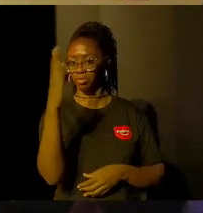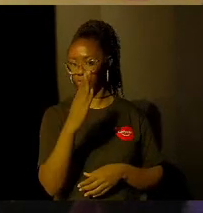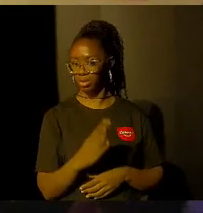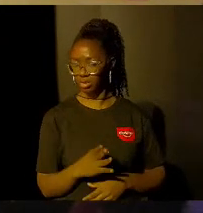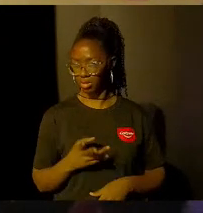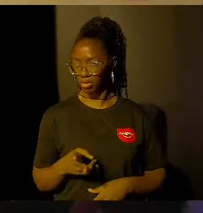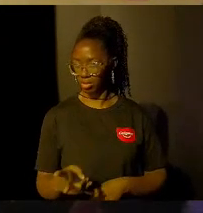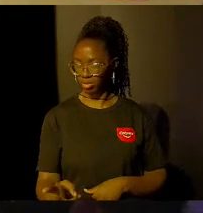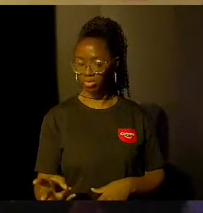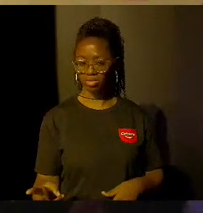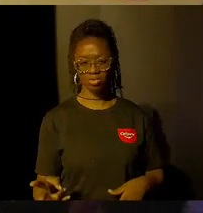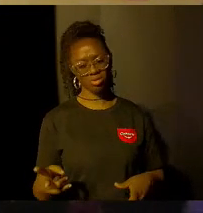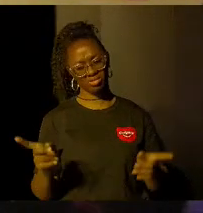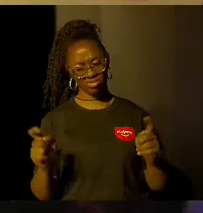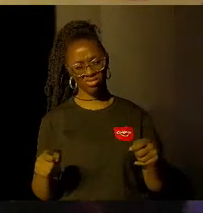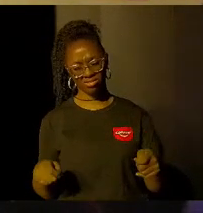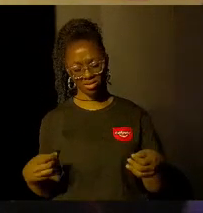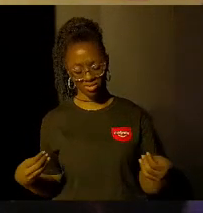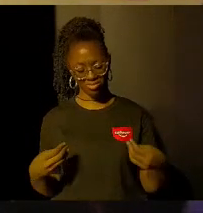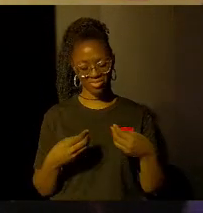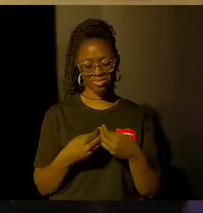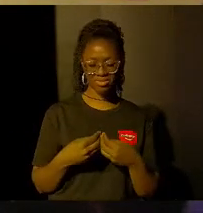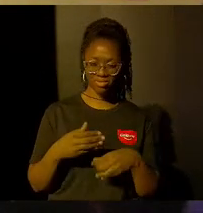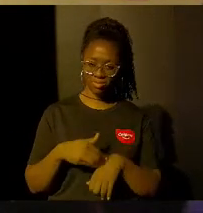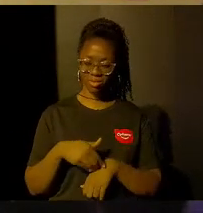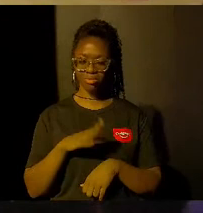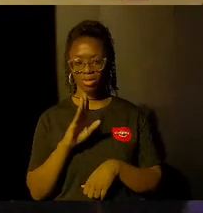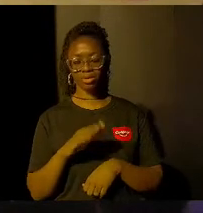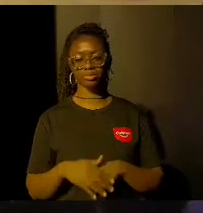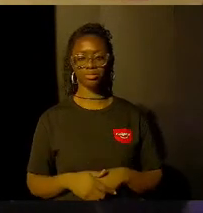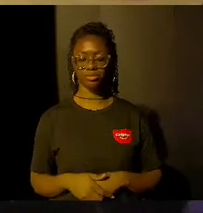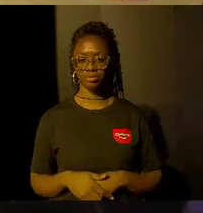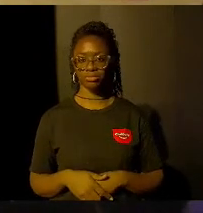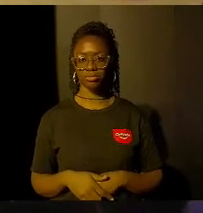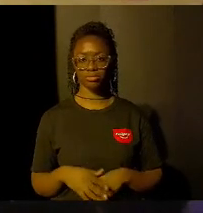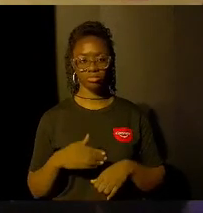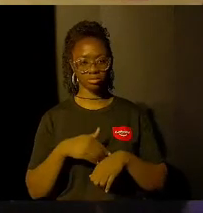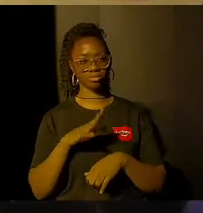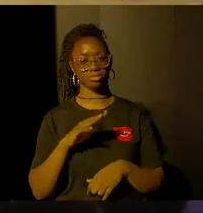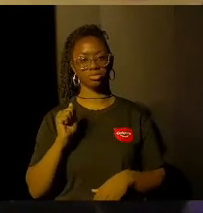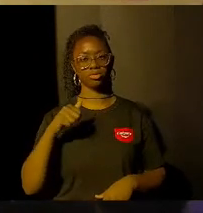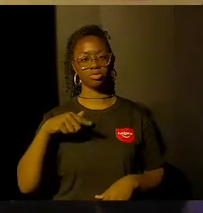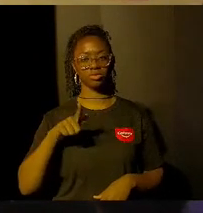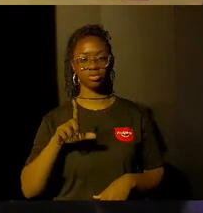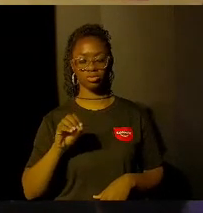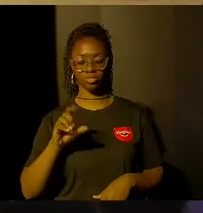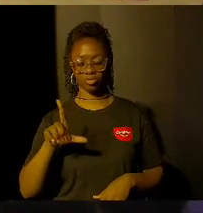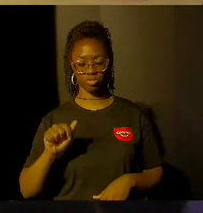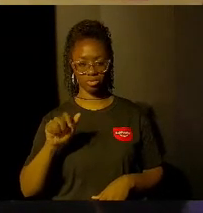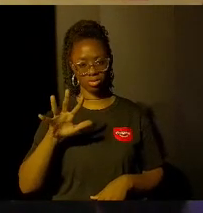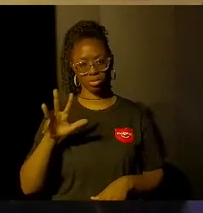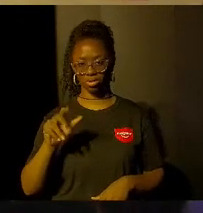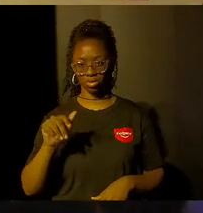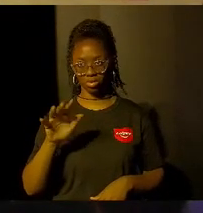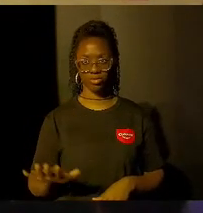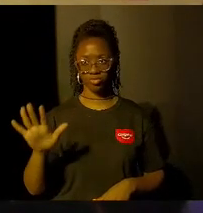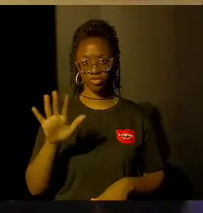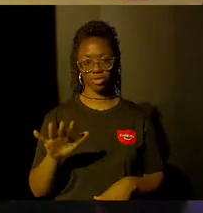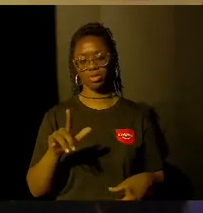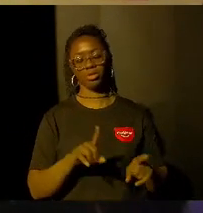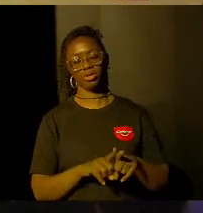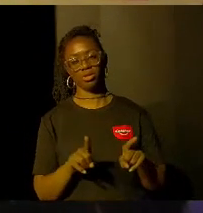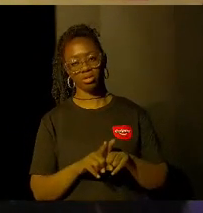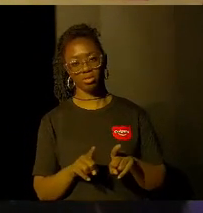poderia se aproximar mais de Angola enfim porque tem esse projeto